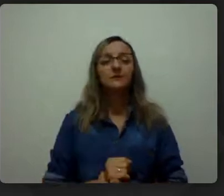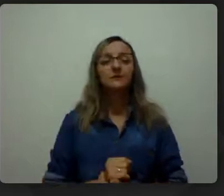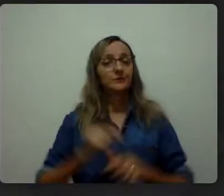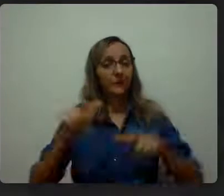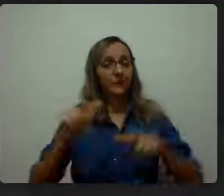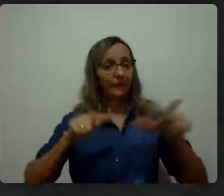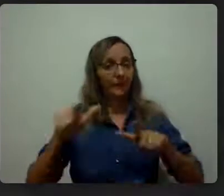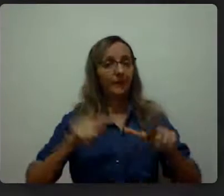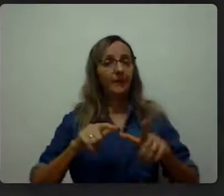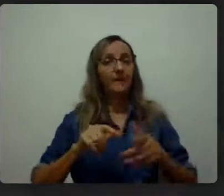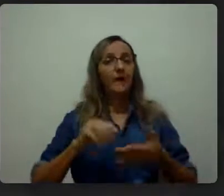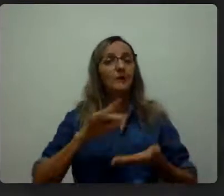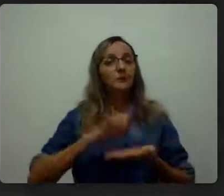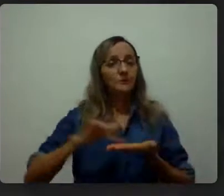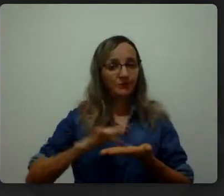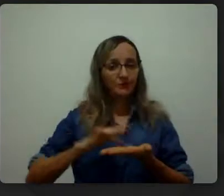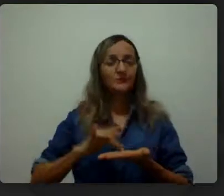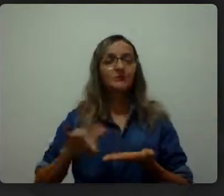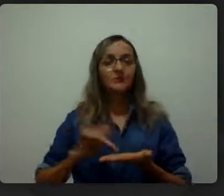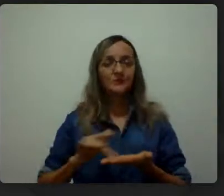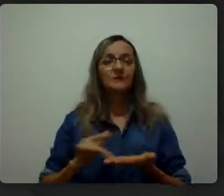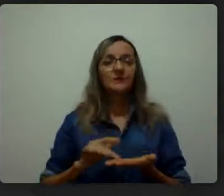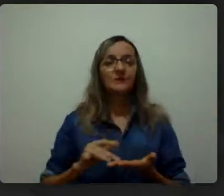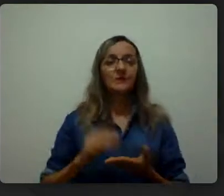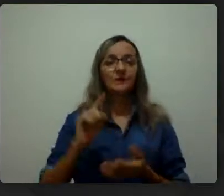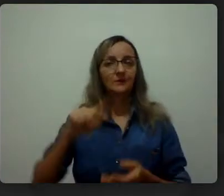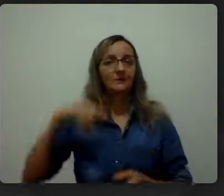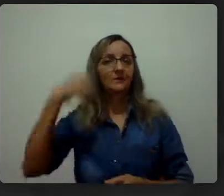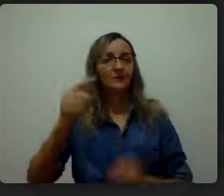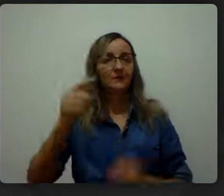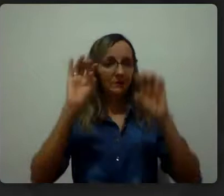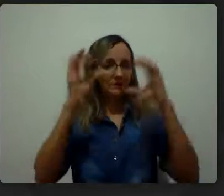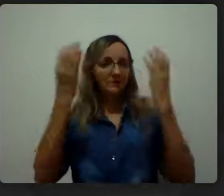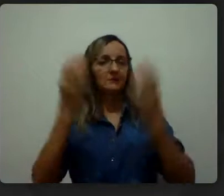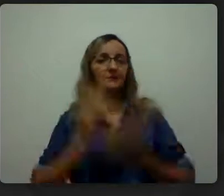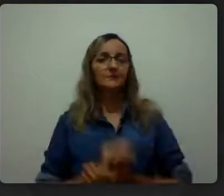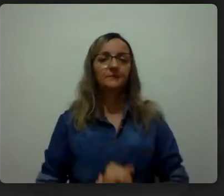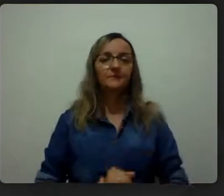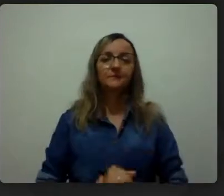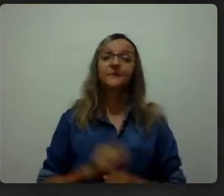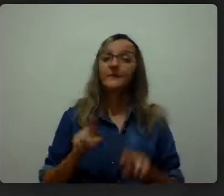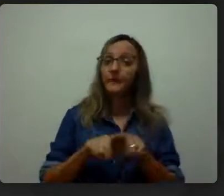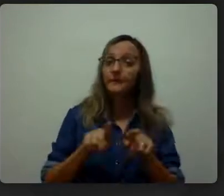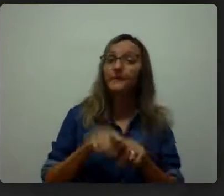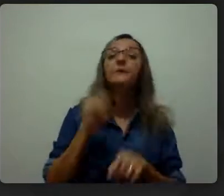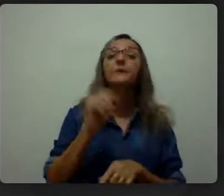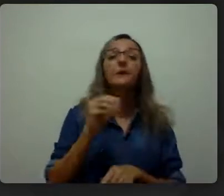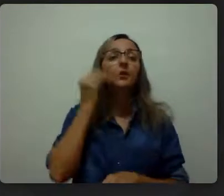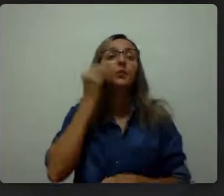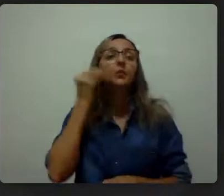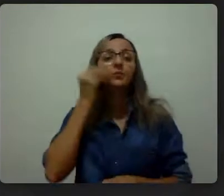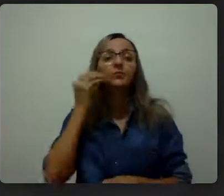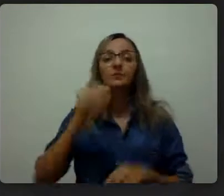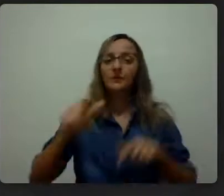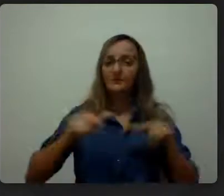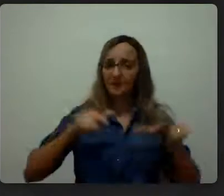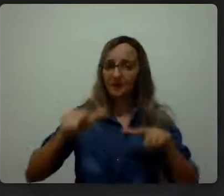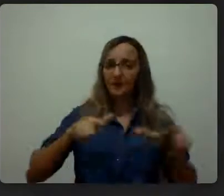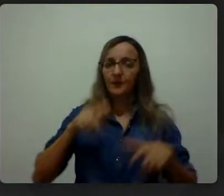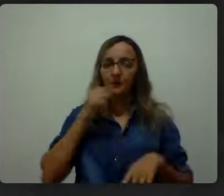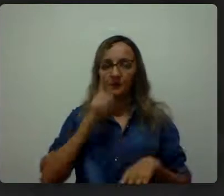aqui, para além das fronteiras, né? Graças à maratona, à Panic Lobbies, para todo o